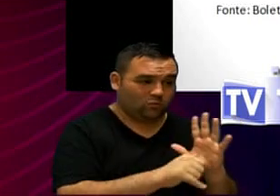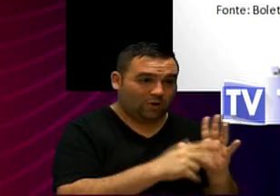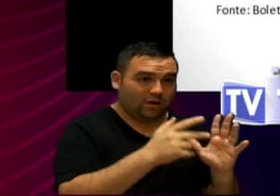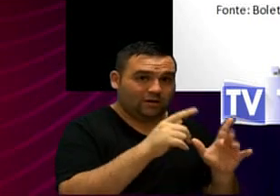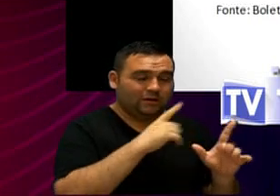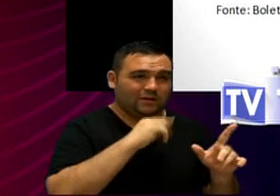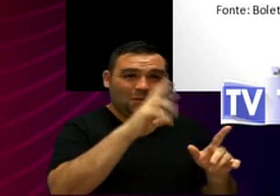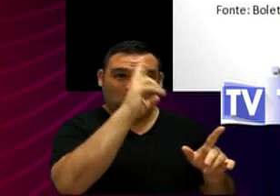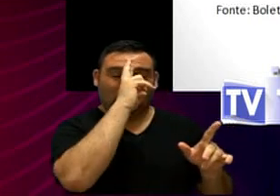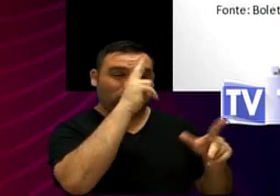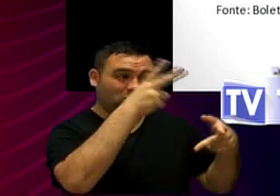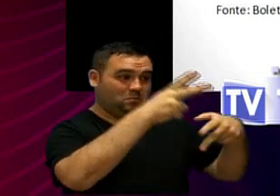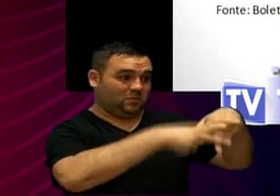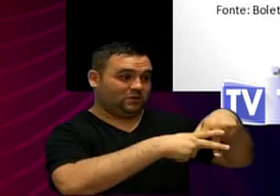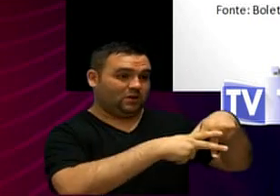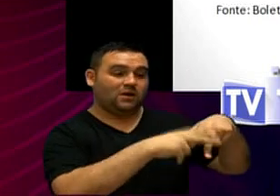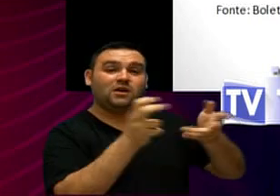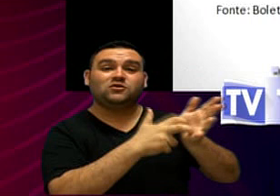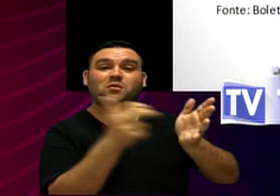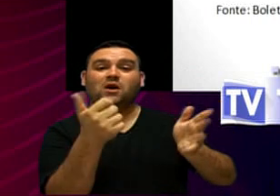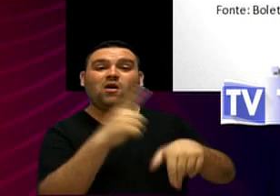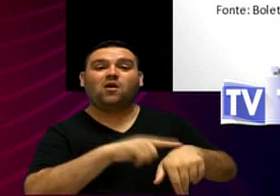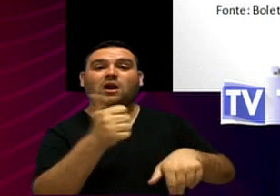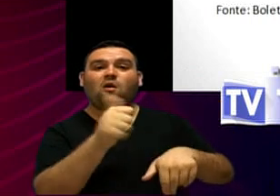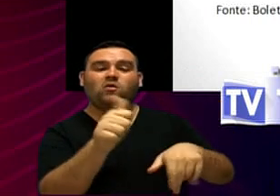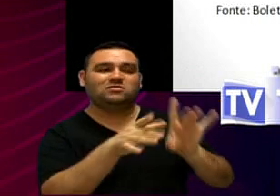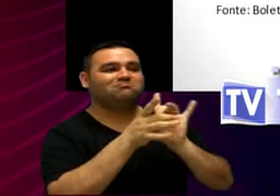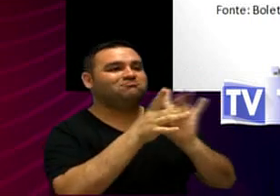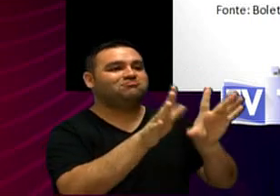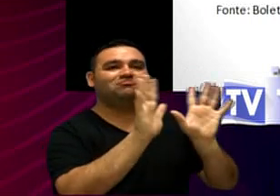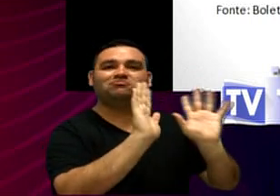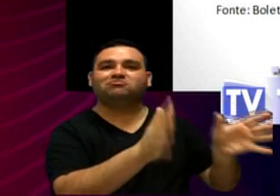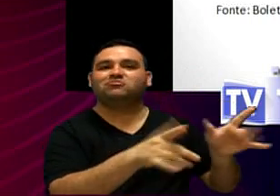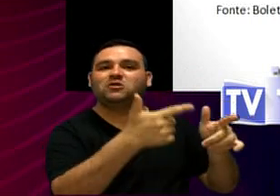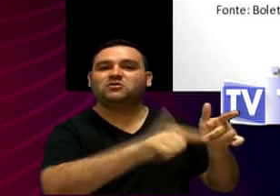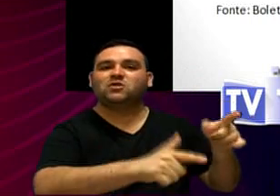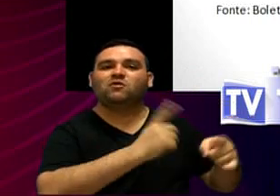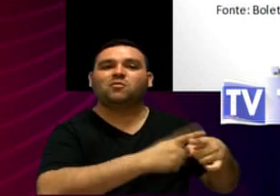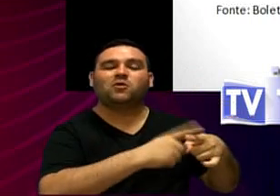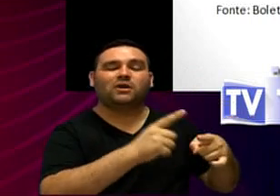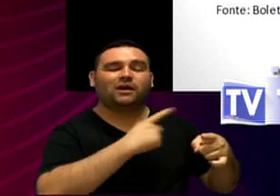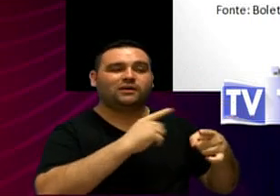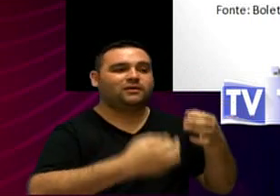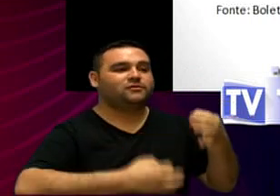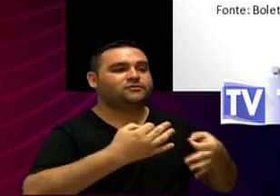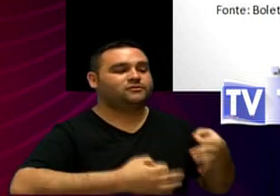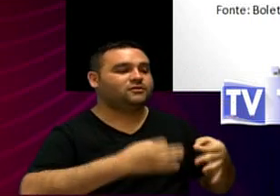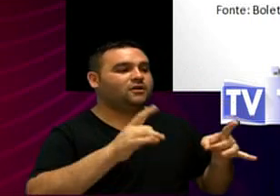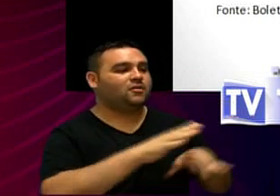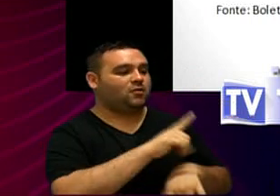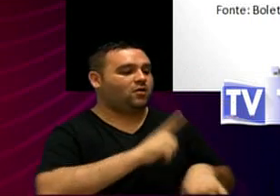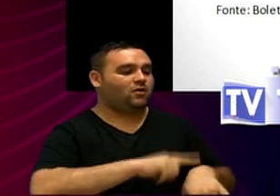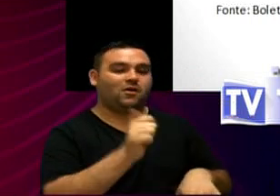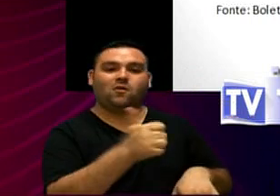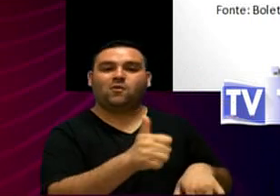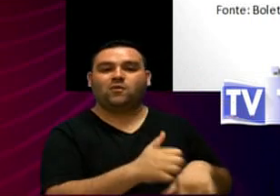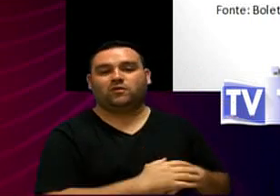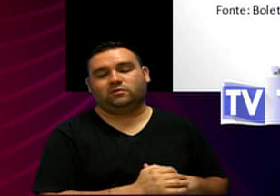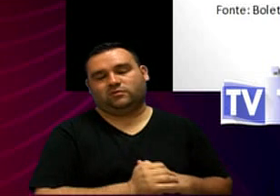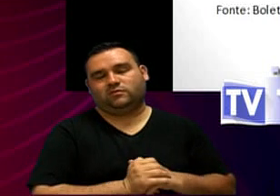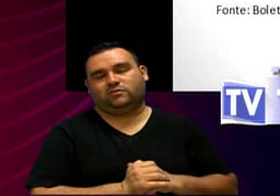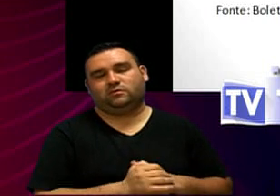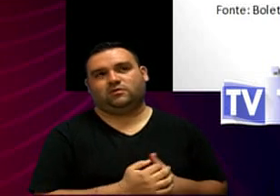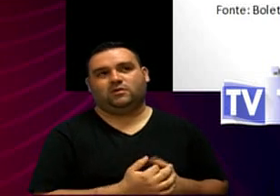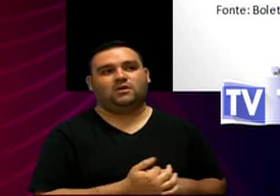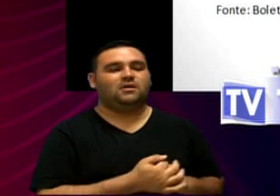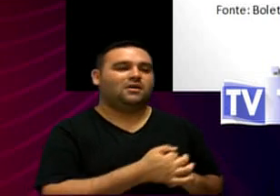preso meia-noite, 11 horas da manhã do dia seguinte, ele está solto, porque a audiência de custódia termina às 11 horas.